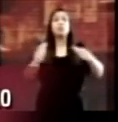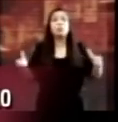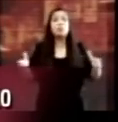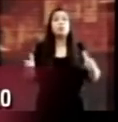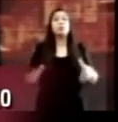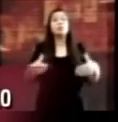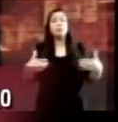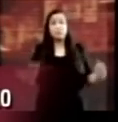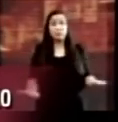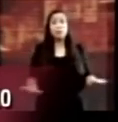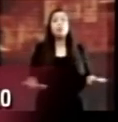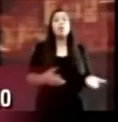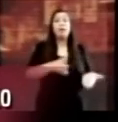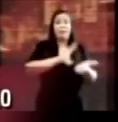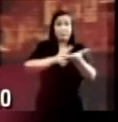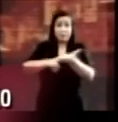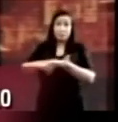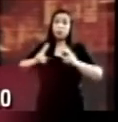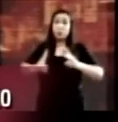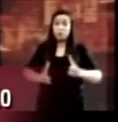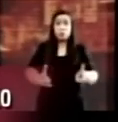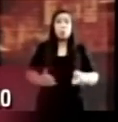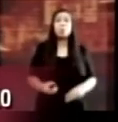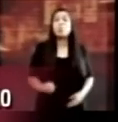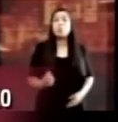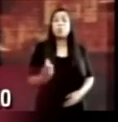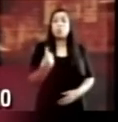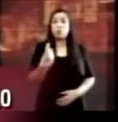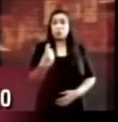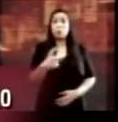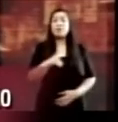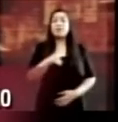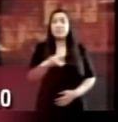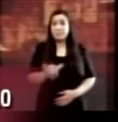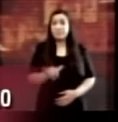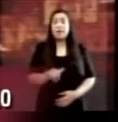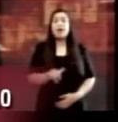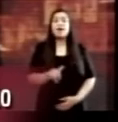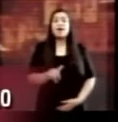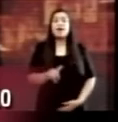então esses leitos continuarão. Os únicos leitos que serão